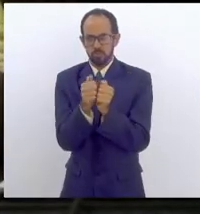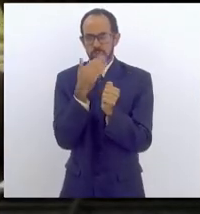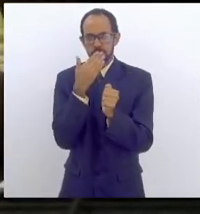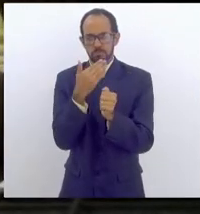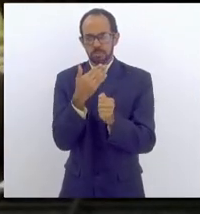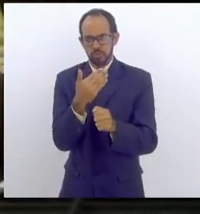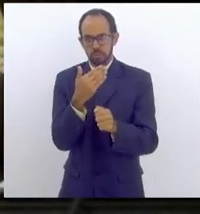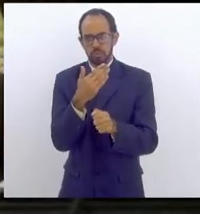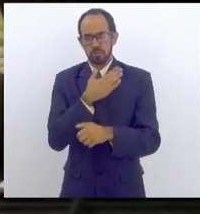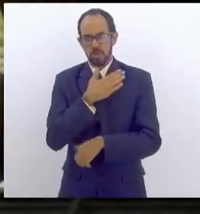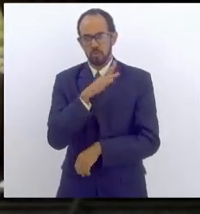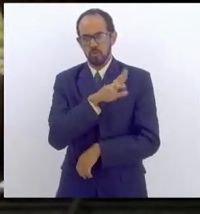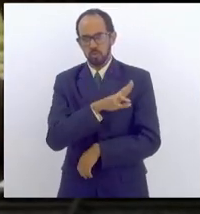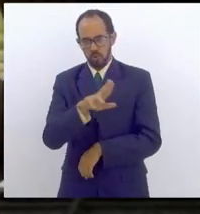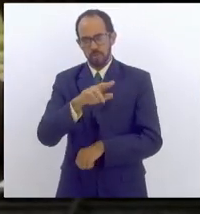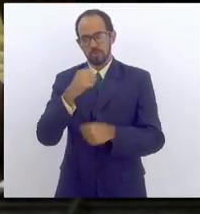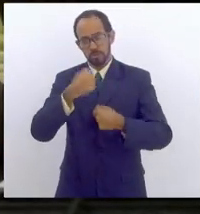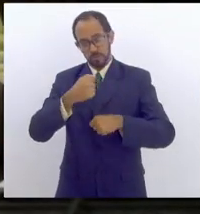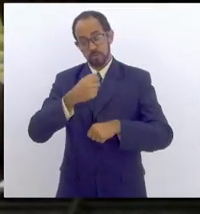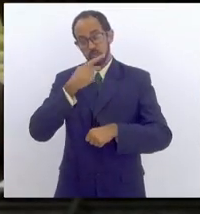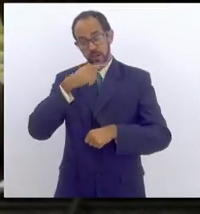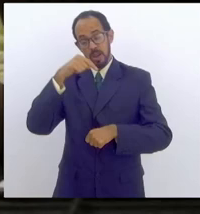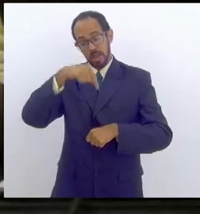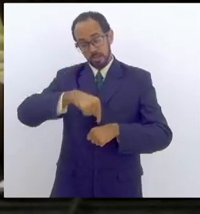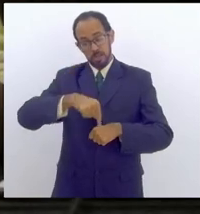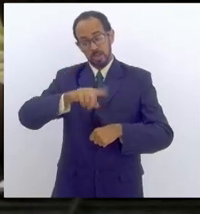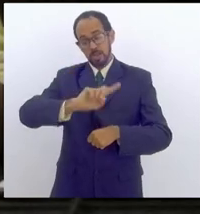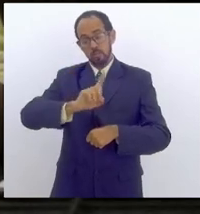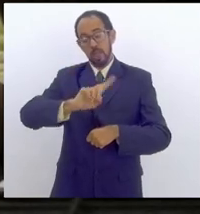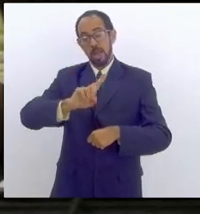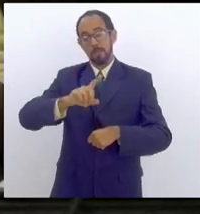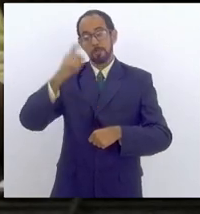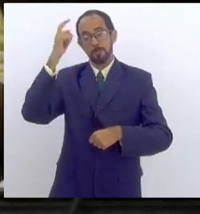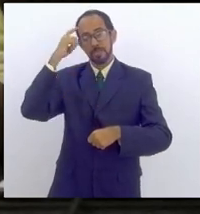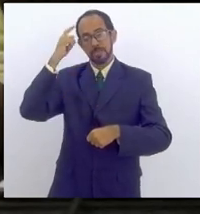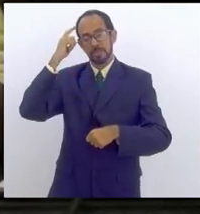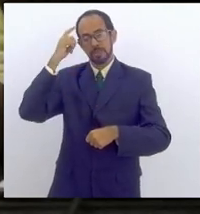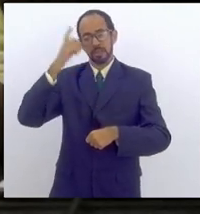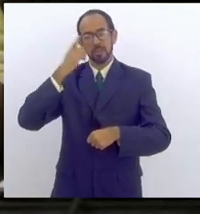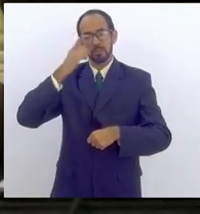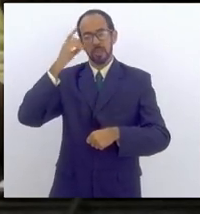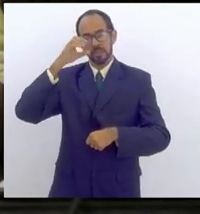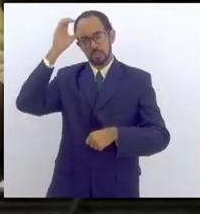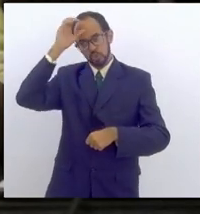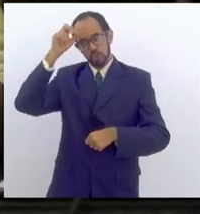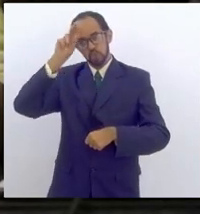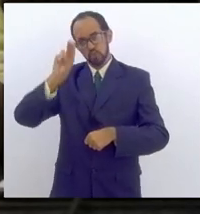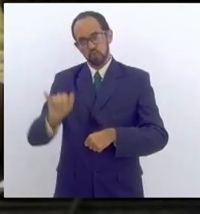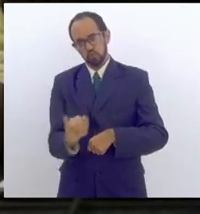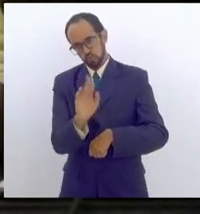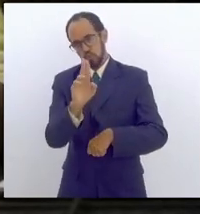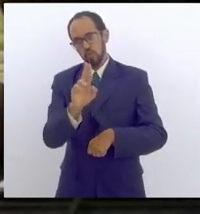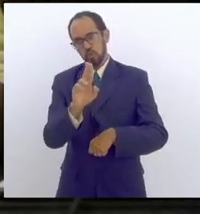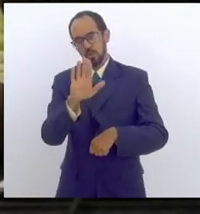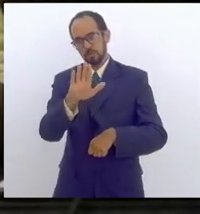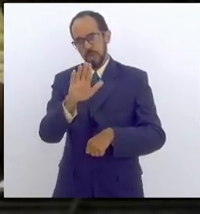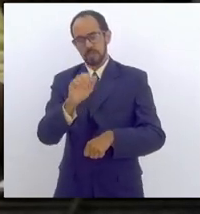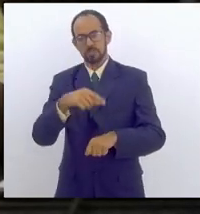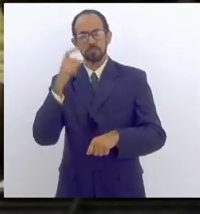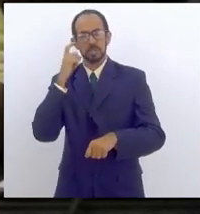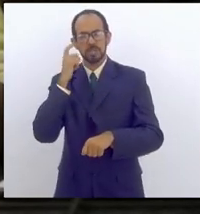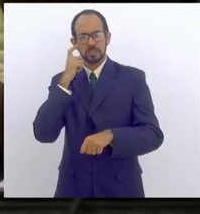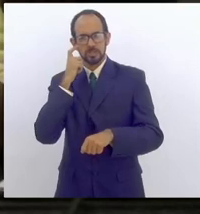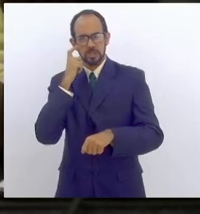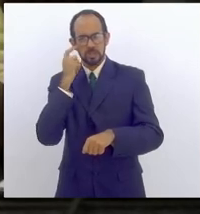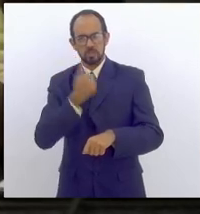Eu tenho que fazer esse registro aqui, não pensando na deputada Tia Ju, mas pensando na composição feminina da